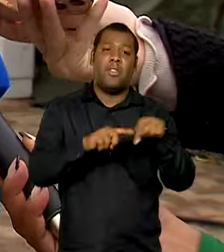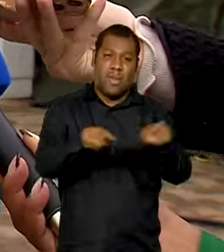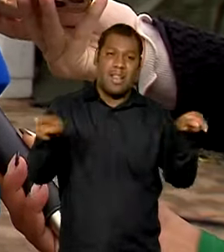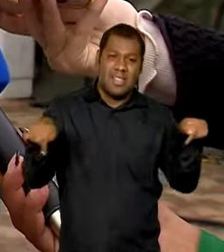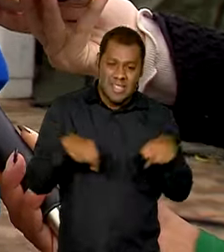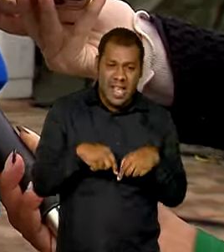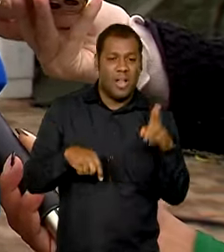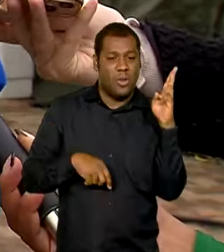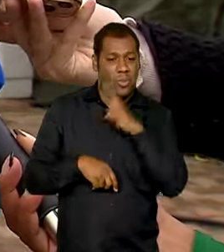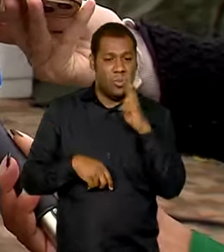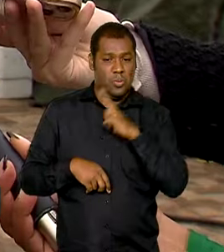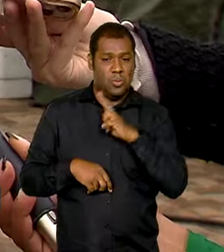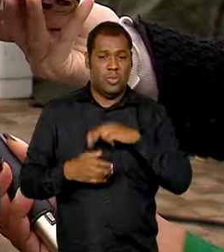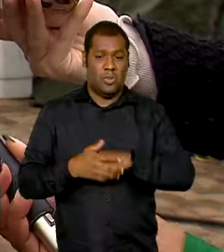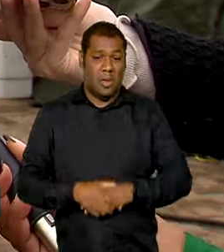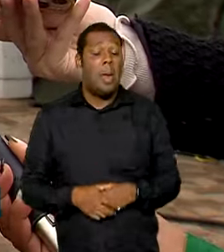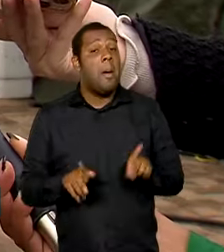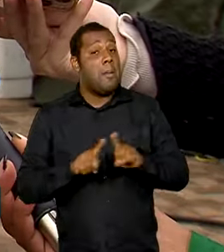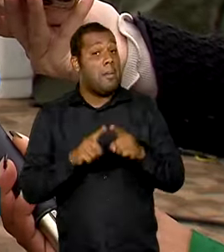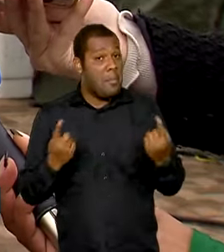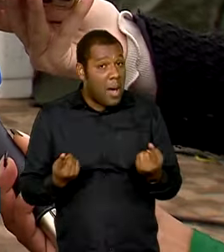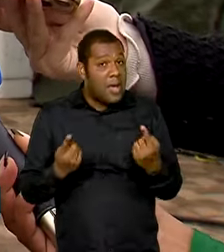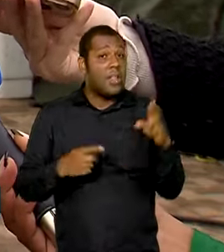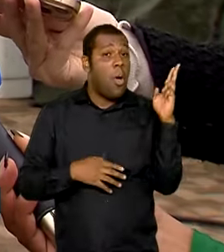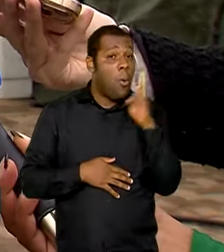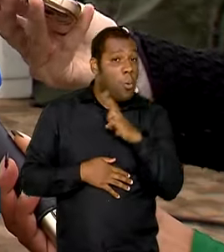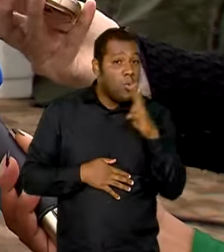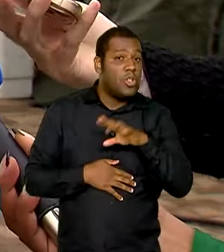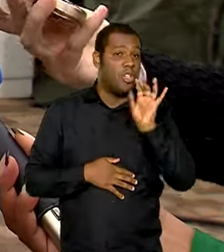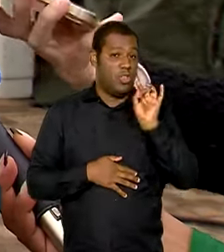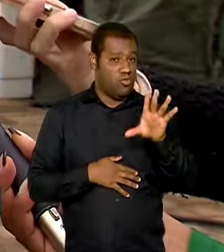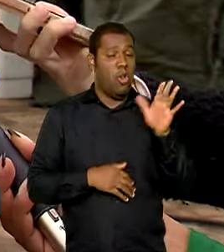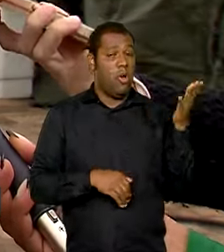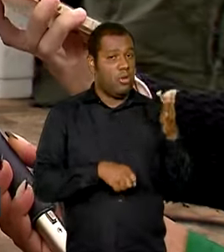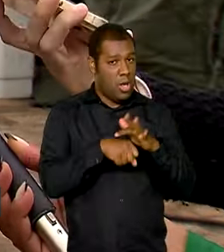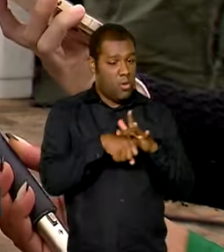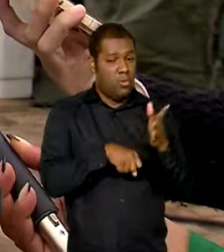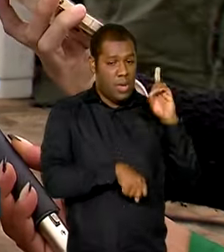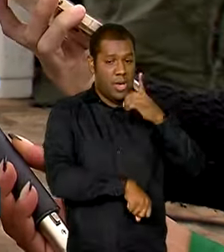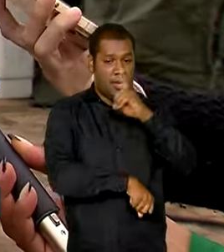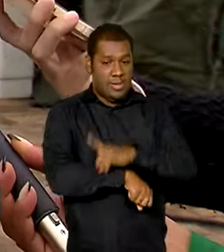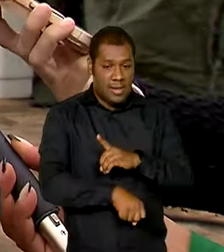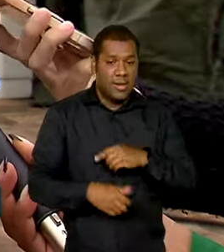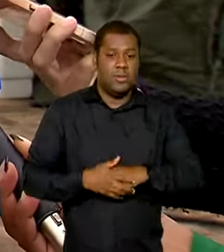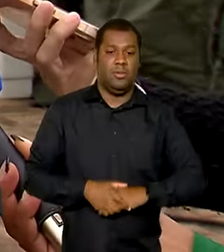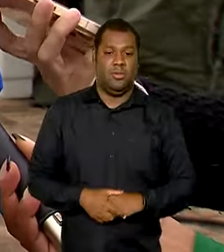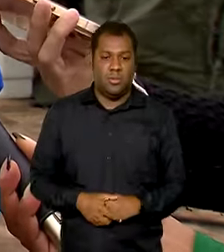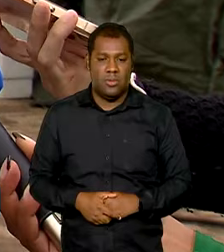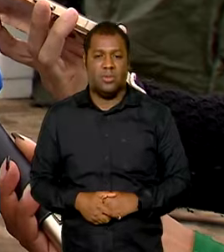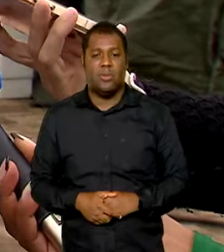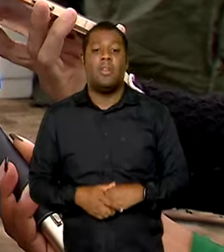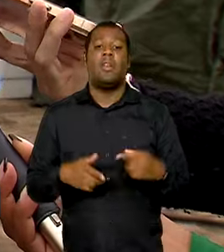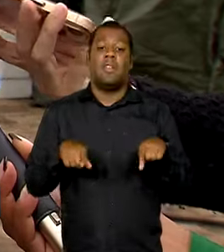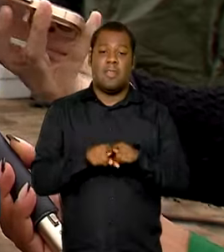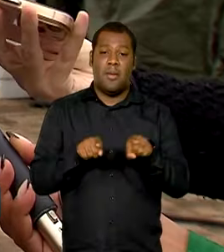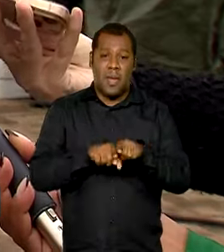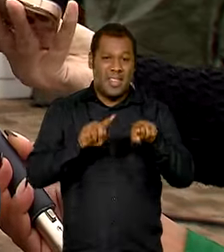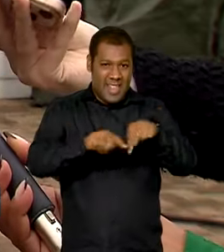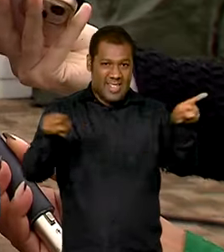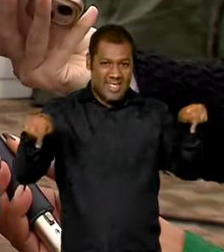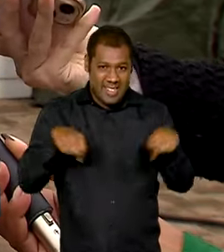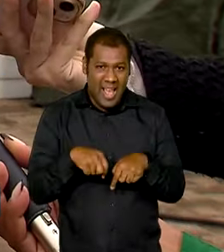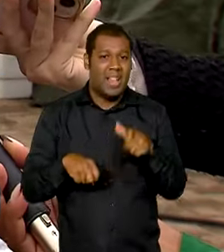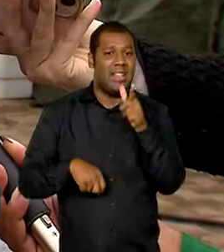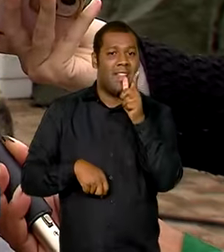estamos abertos para outras emergências externas. Um módulo de laboratório e um módulo bem grande de hidratação.